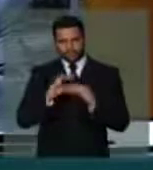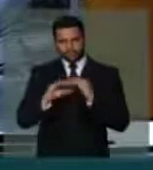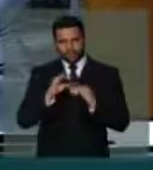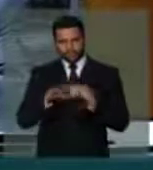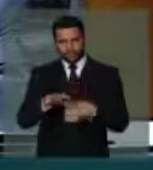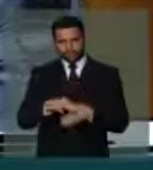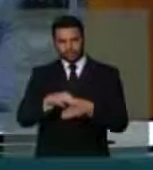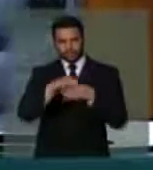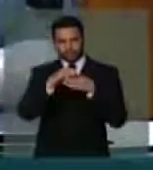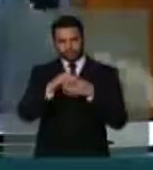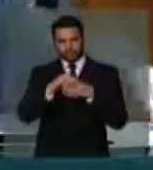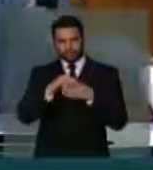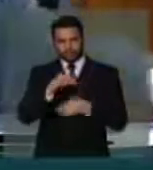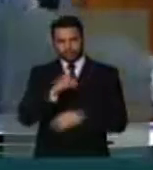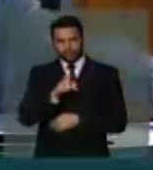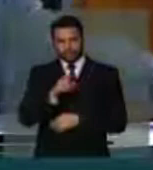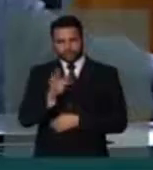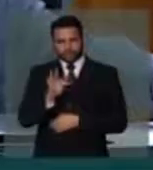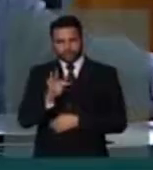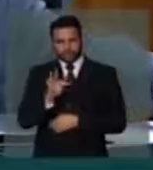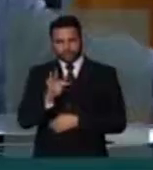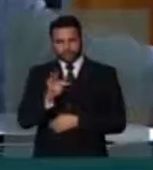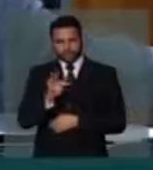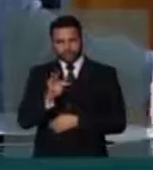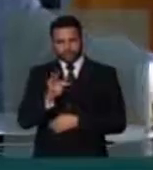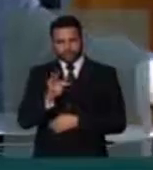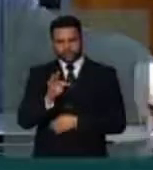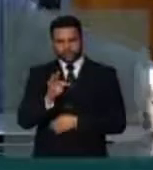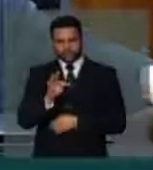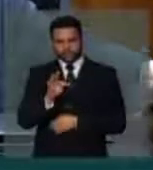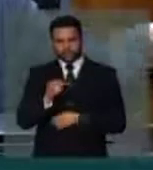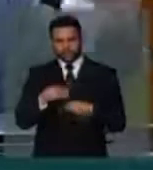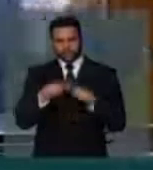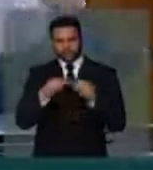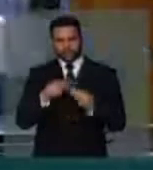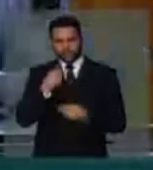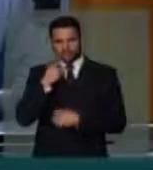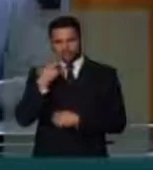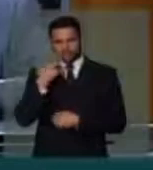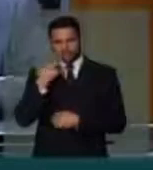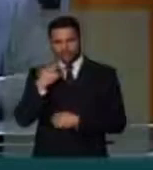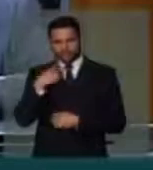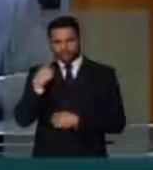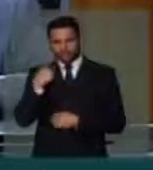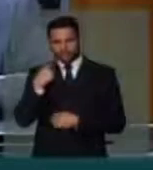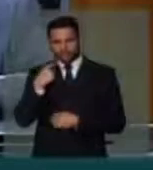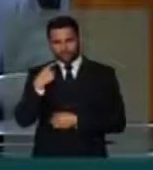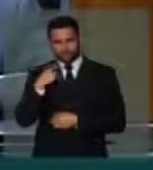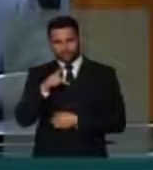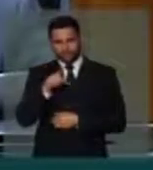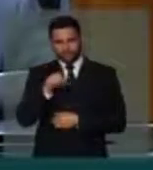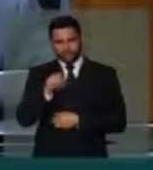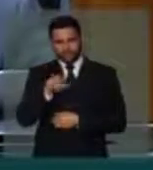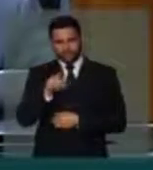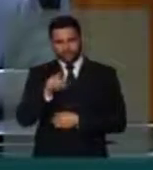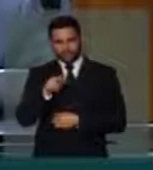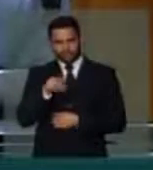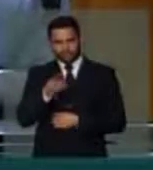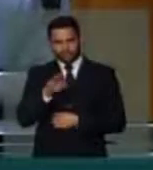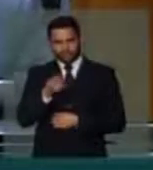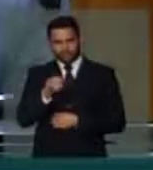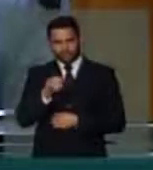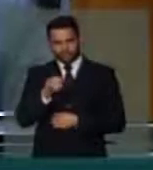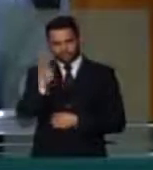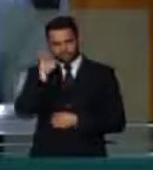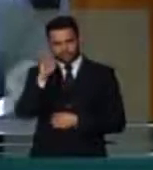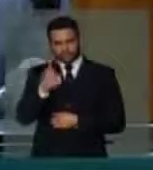comunicação de liderança pelo PT, Partido dos Trabalhadores, concedo a palavra ao deputado Paulo Pimenta. Vossa Excelência